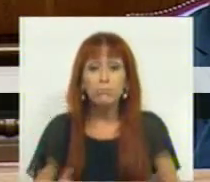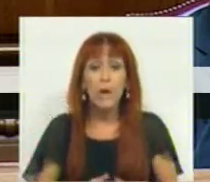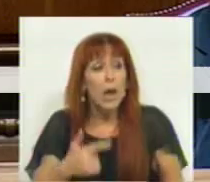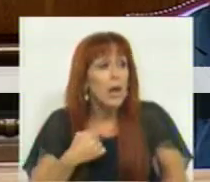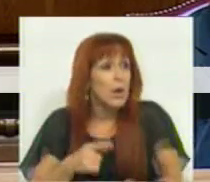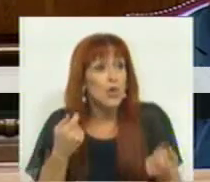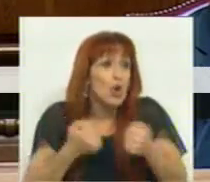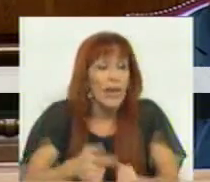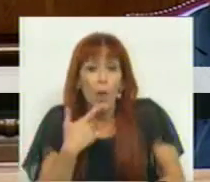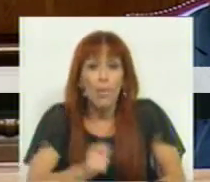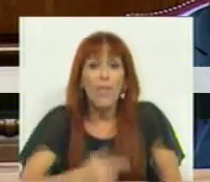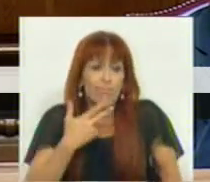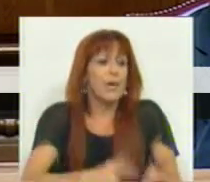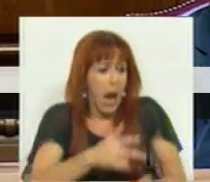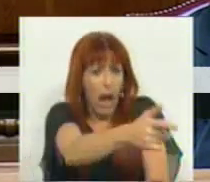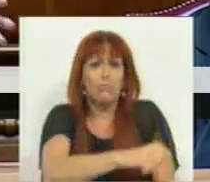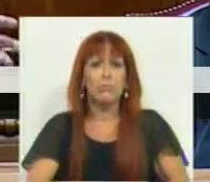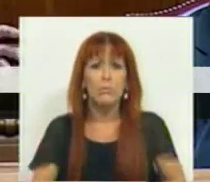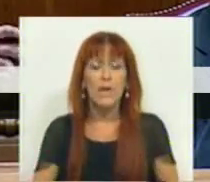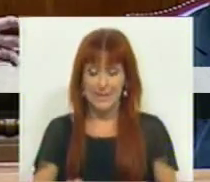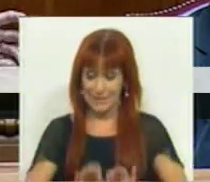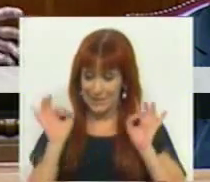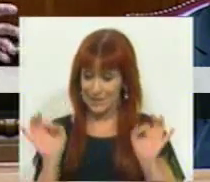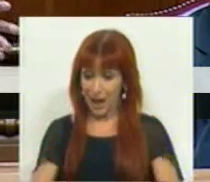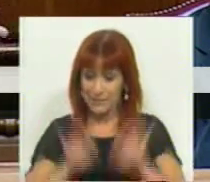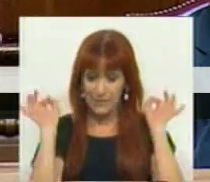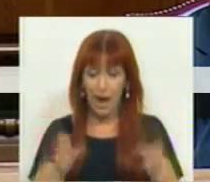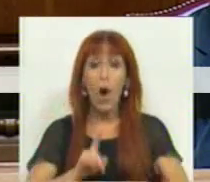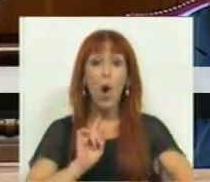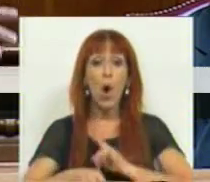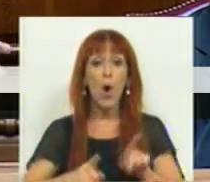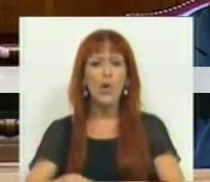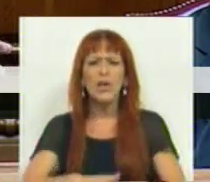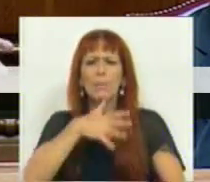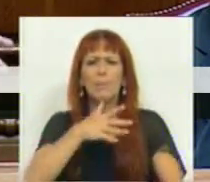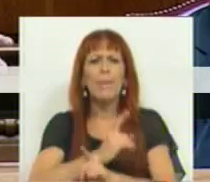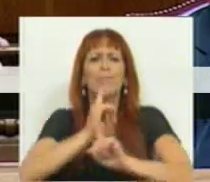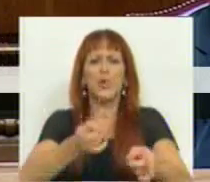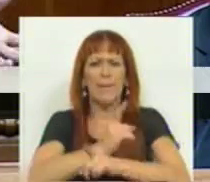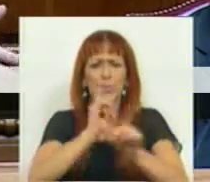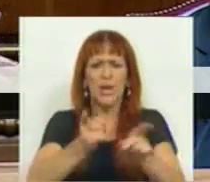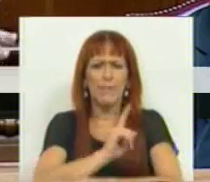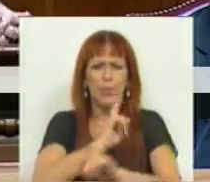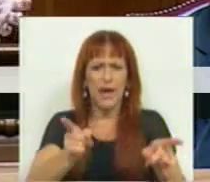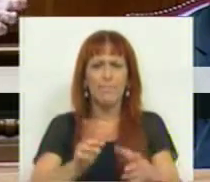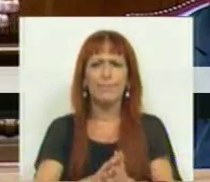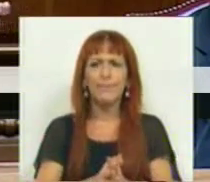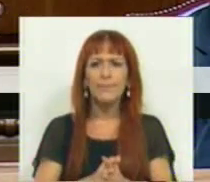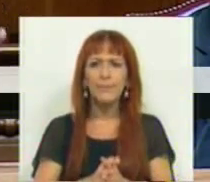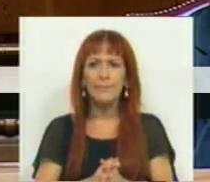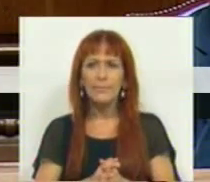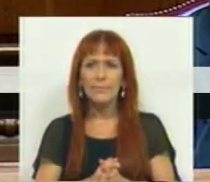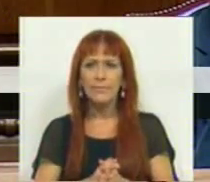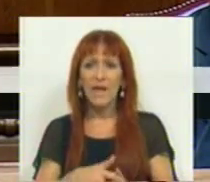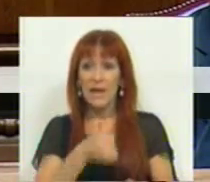não o posso ocultar, é verdade que, de acordo com aquilo que foram argumentos utilizados